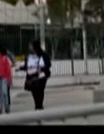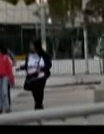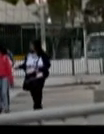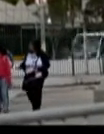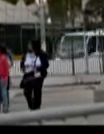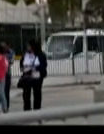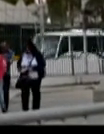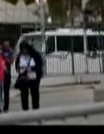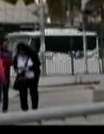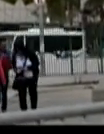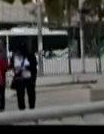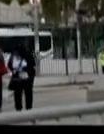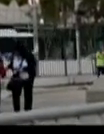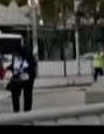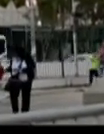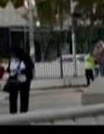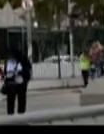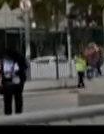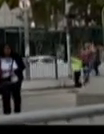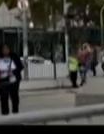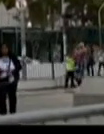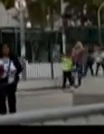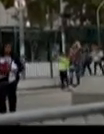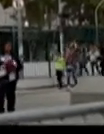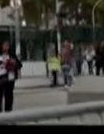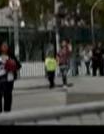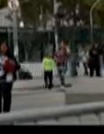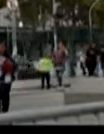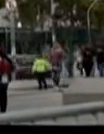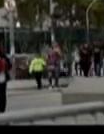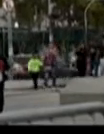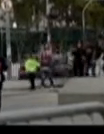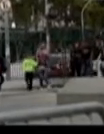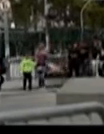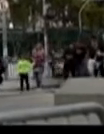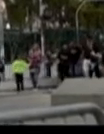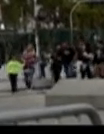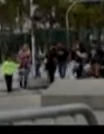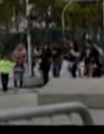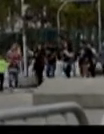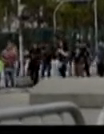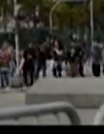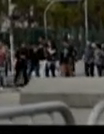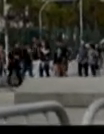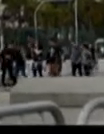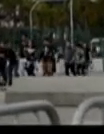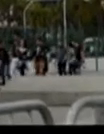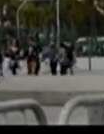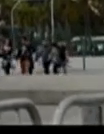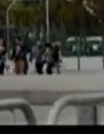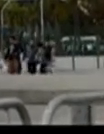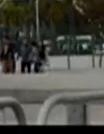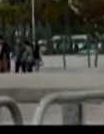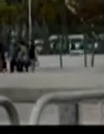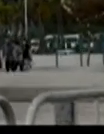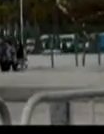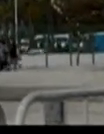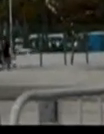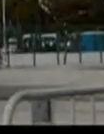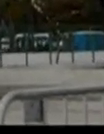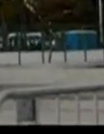função. Hoje o Parlatino se transformou no Parlasul e hoje ele está sediado no